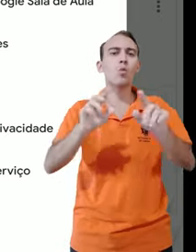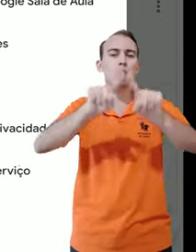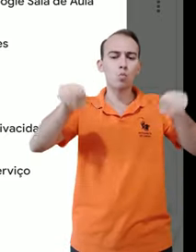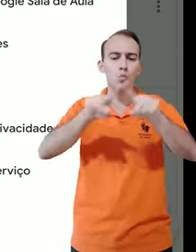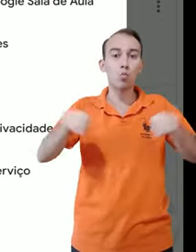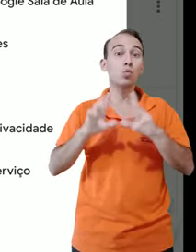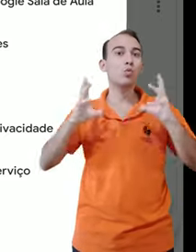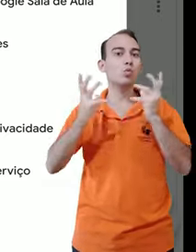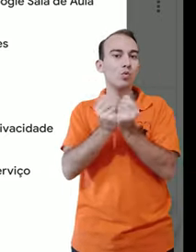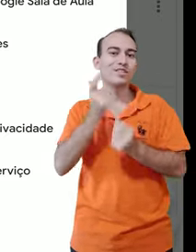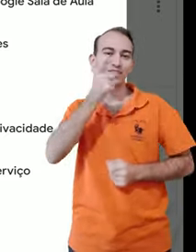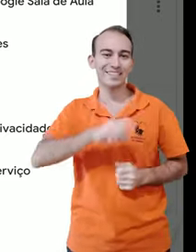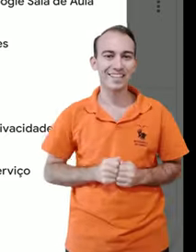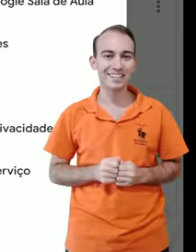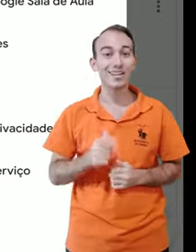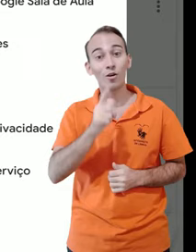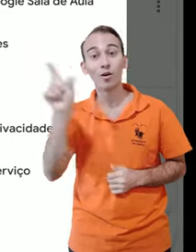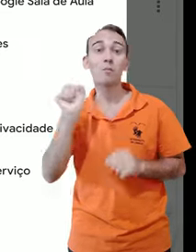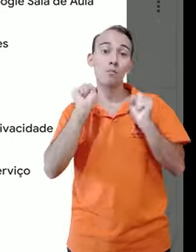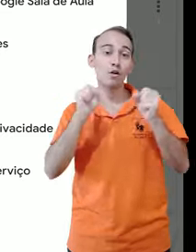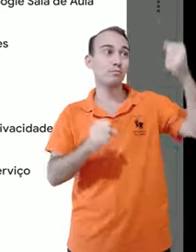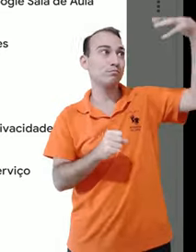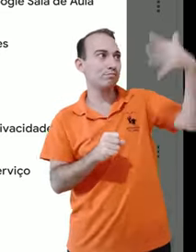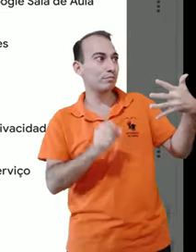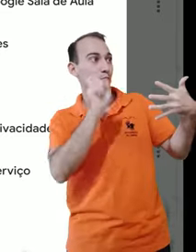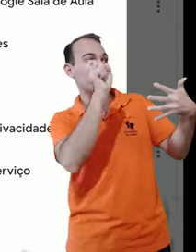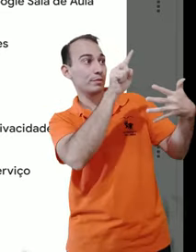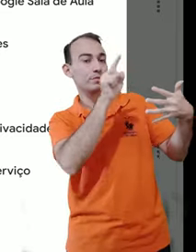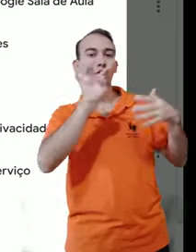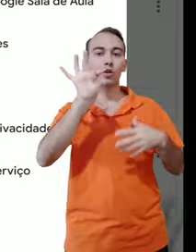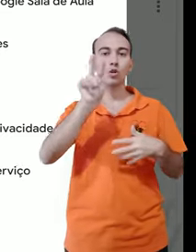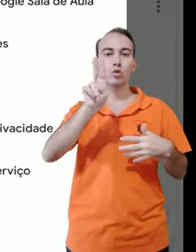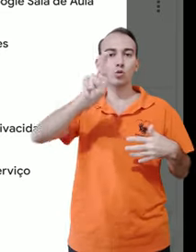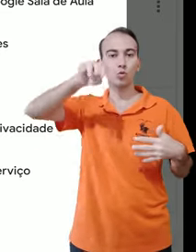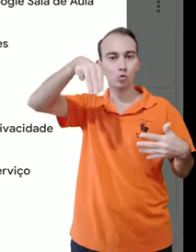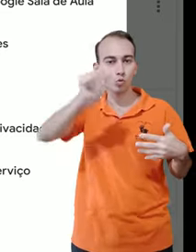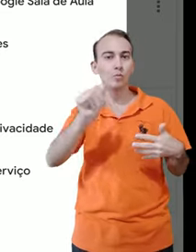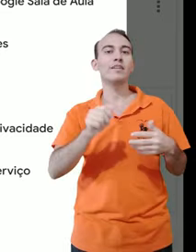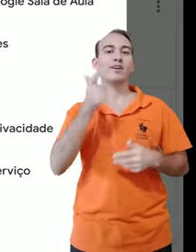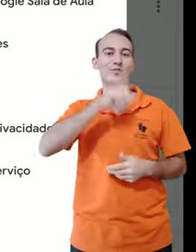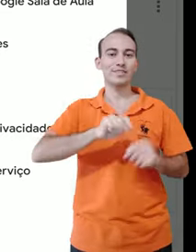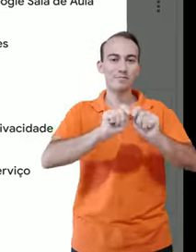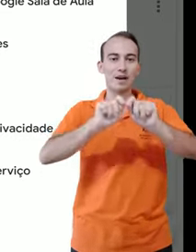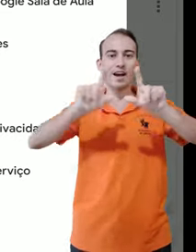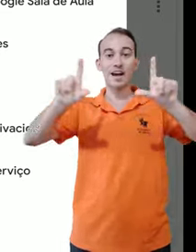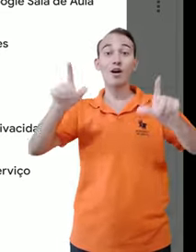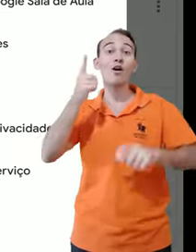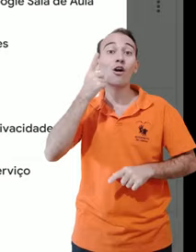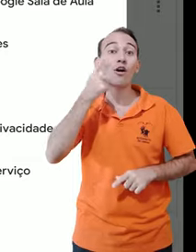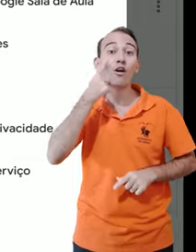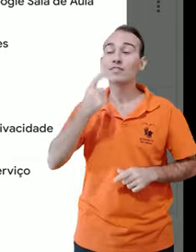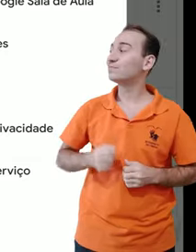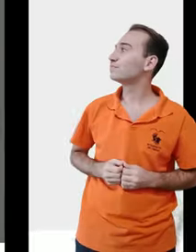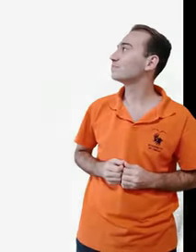atividades um outro modo de ver todas as turmas a clicando em turmas na parte superior esquerda ainda no meu